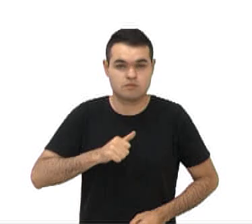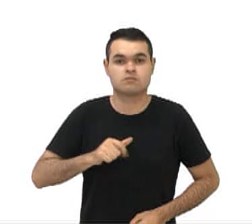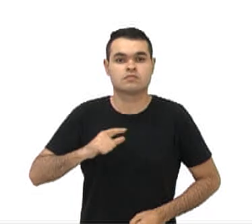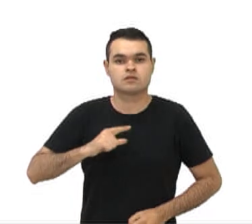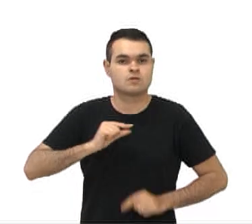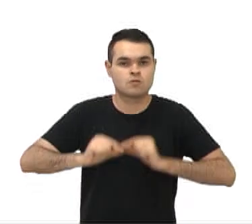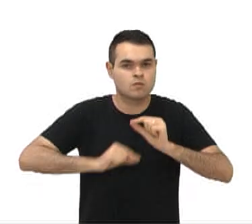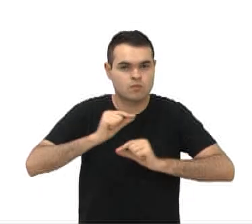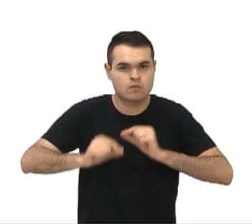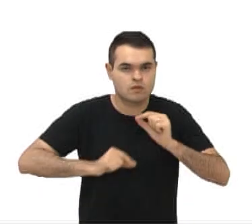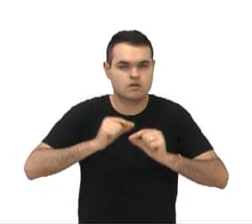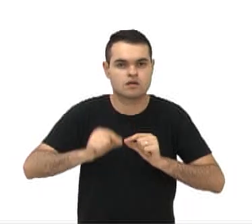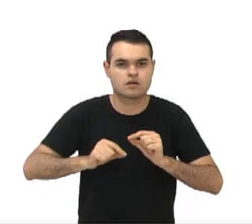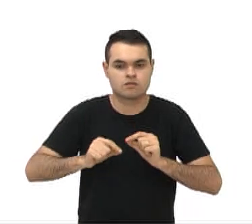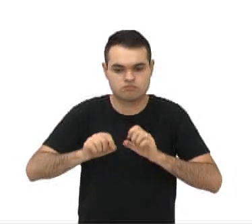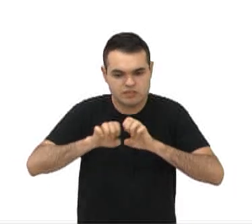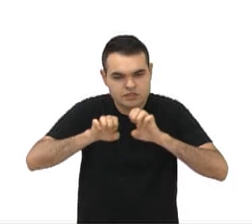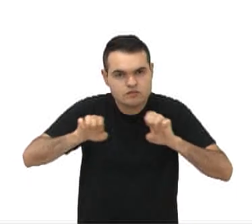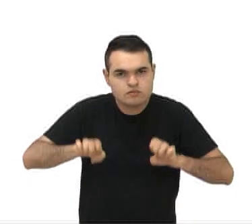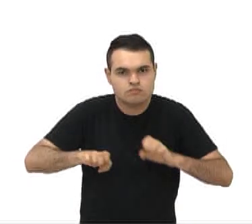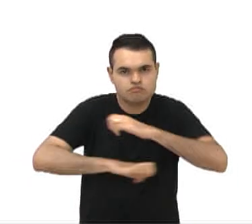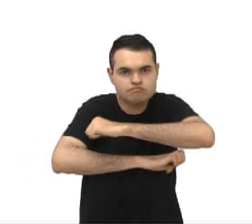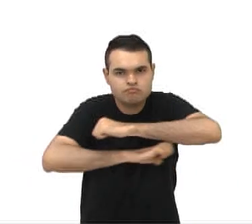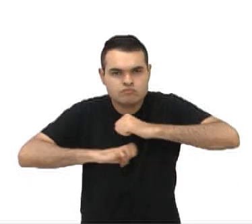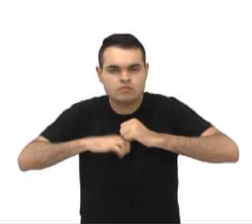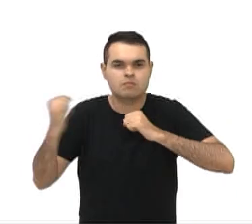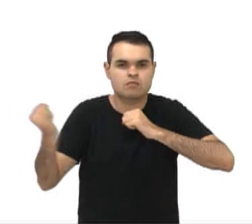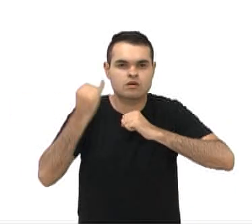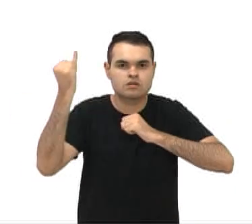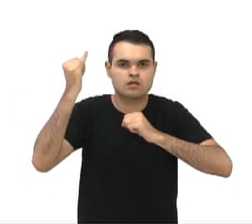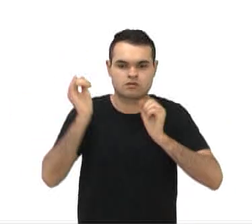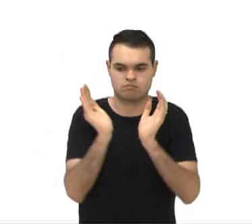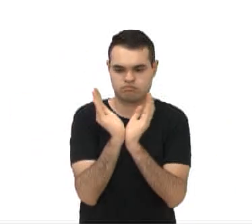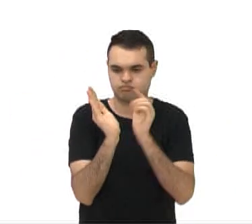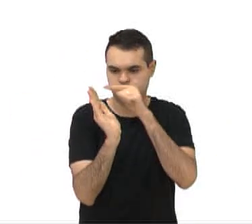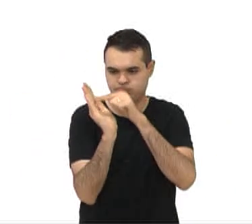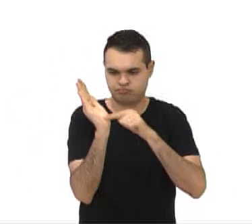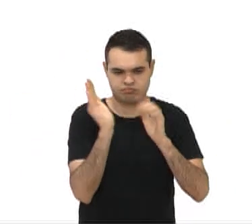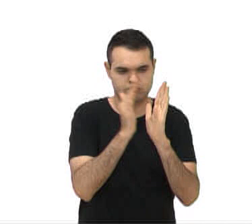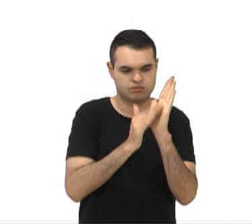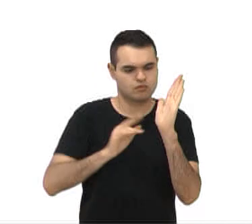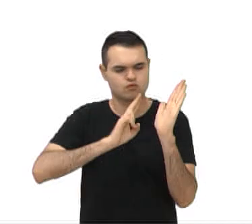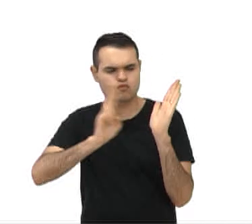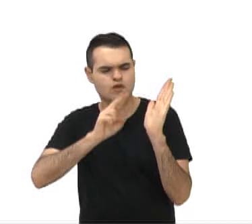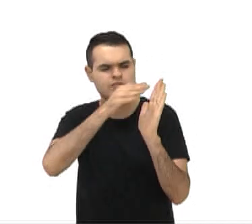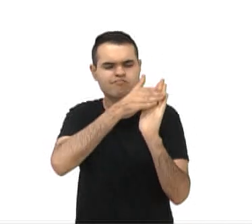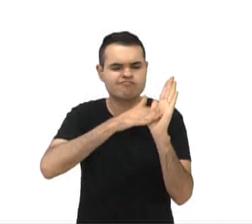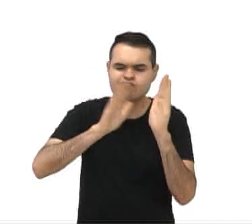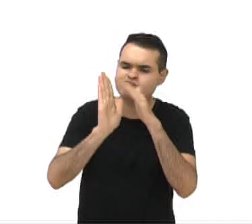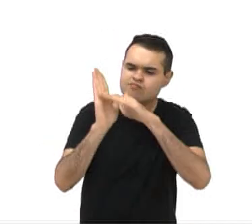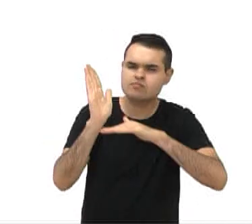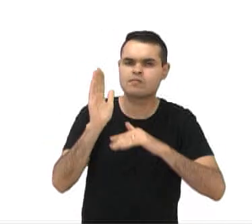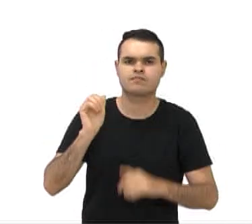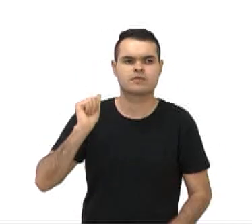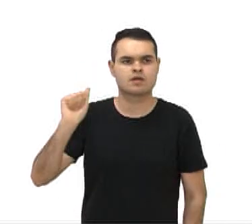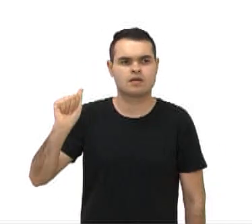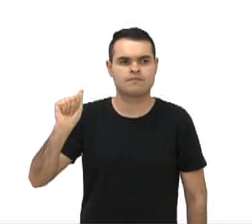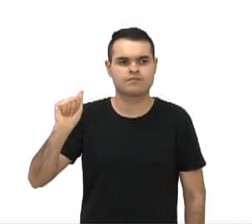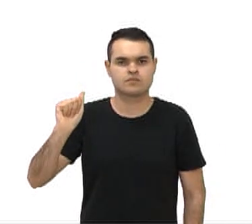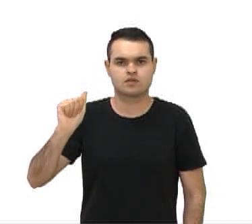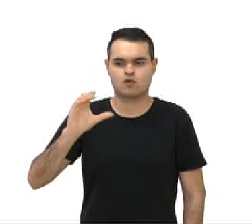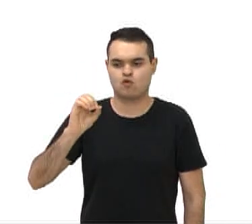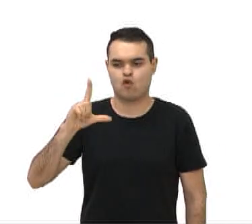estruturas importantes para o desenvolvimento do embrião, como a parede interna uterina, denominada alternativa A, colo do